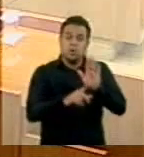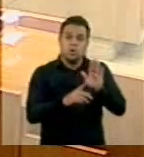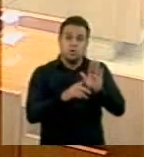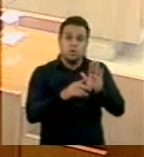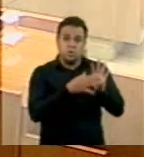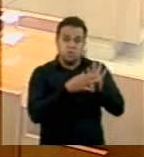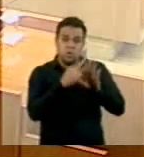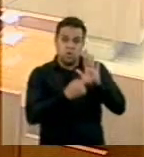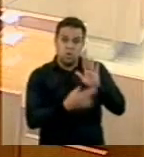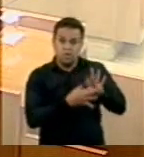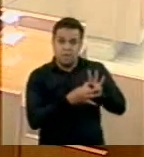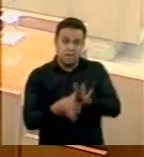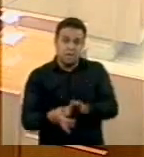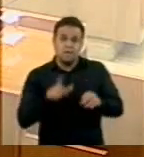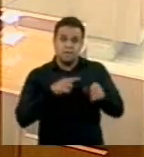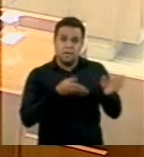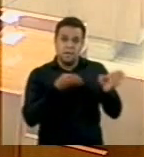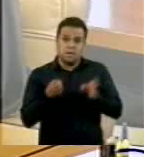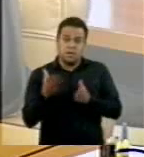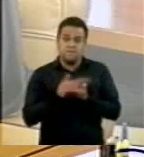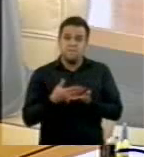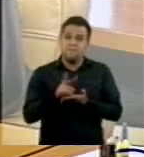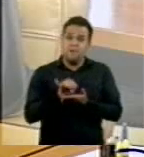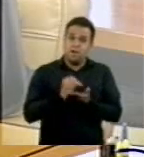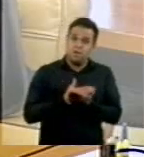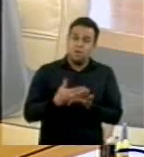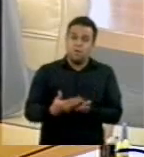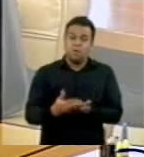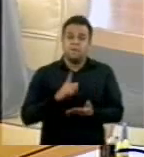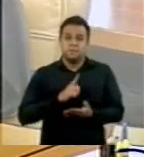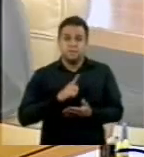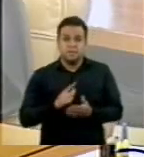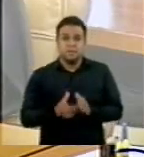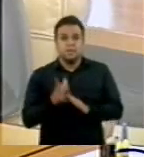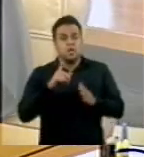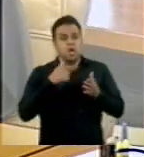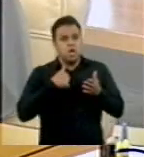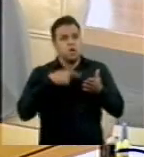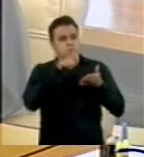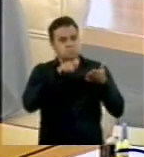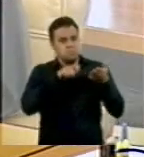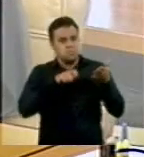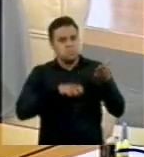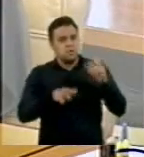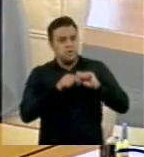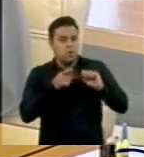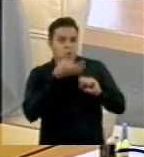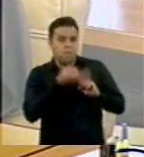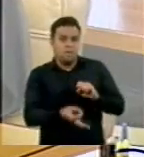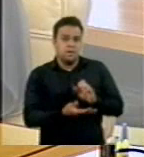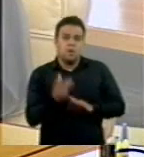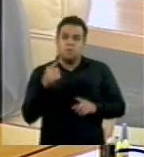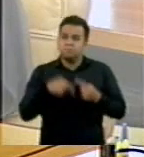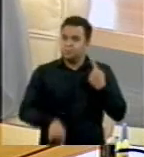matéria. Nesta parte introdutória, assentei aqui que não se me afigura